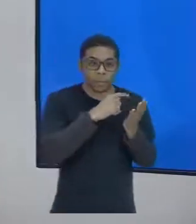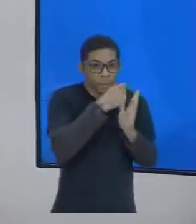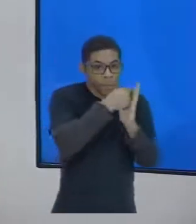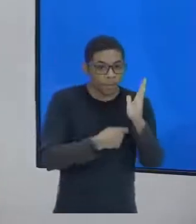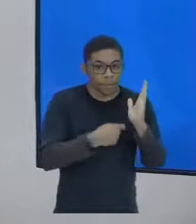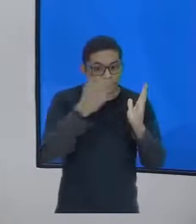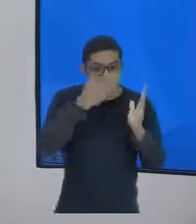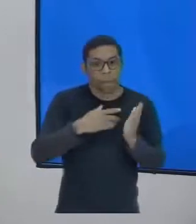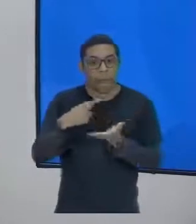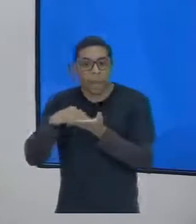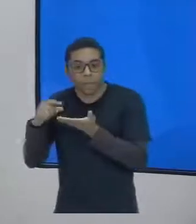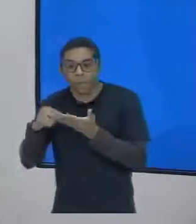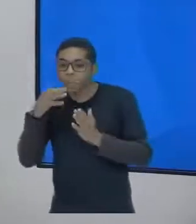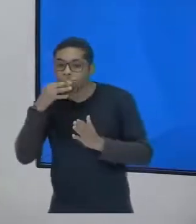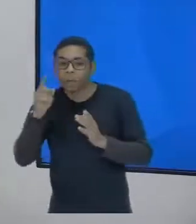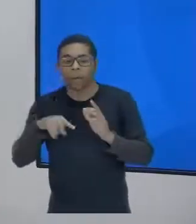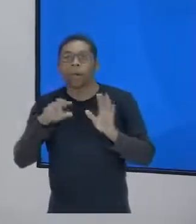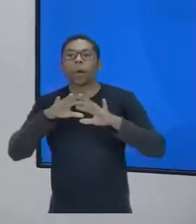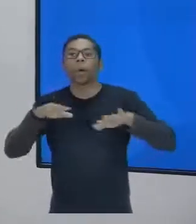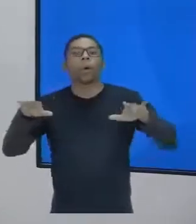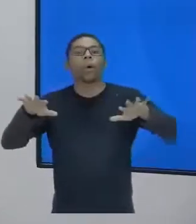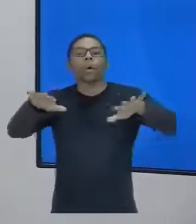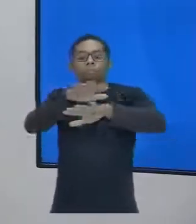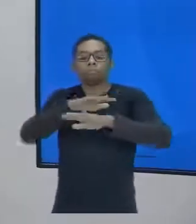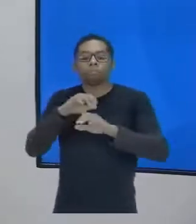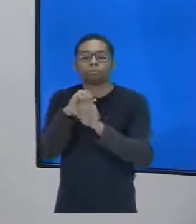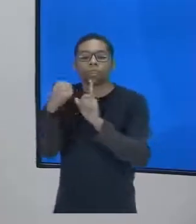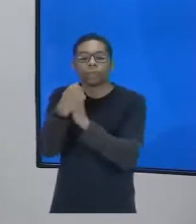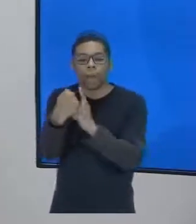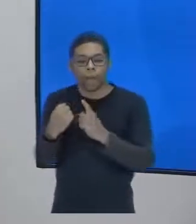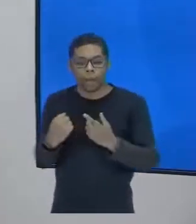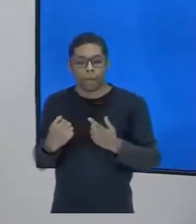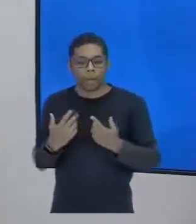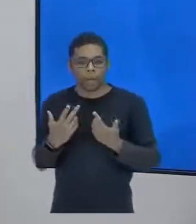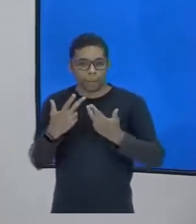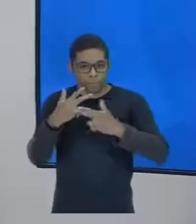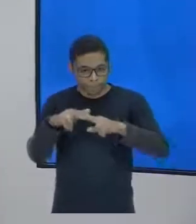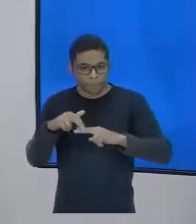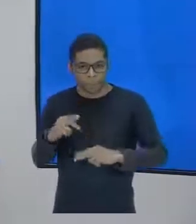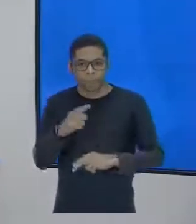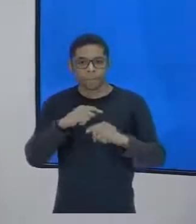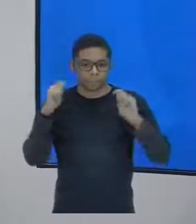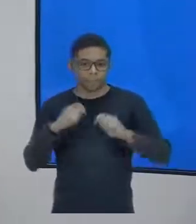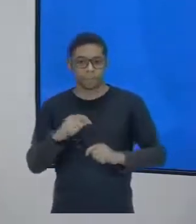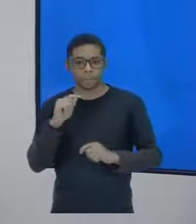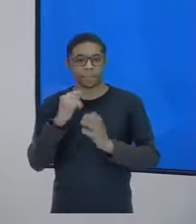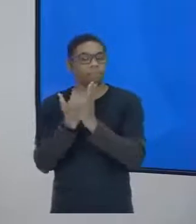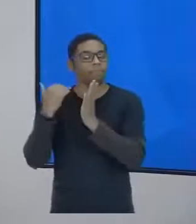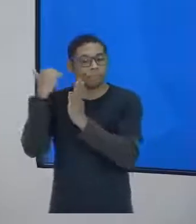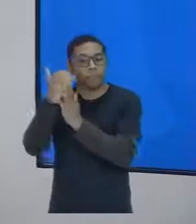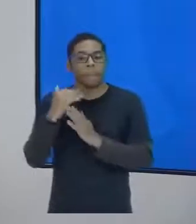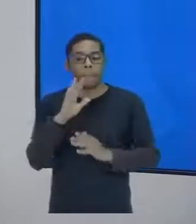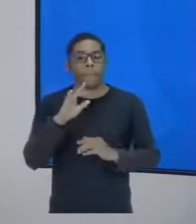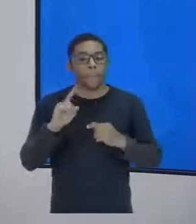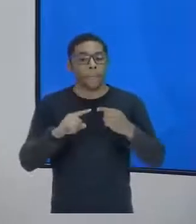esferas sociais, mas, como a professora falou, com certeza, né? Então, é claro que não se encerra aqui isso, mas a gente pode ir muito além. Mas